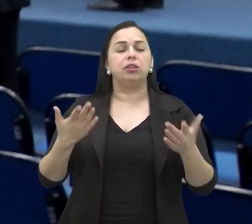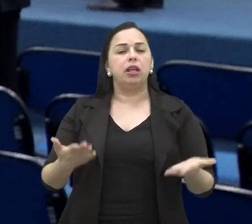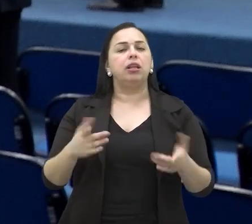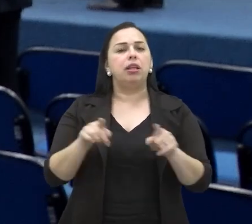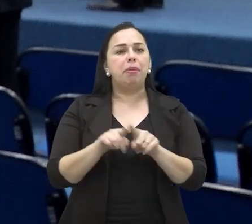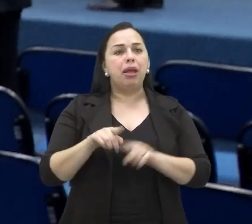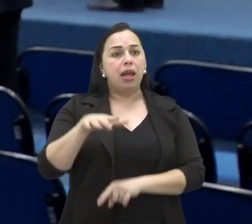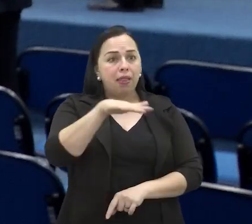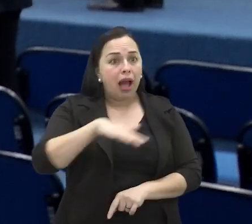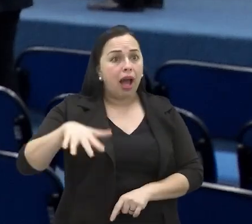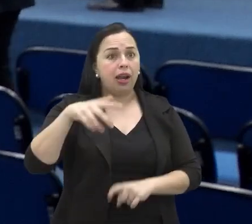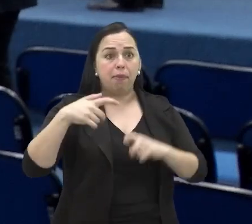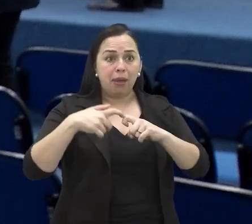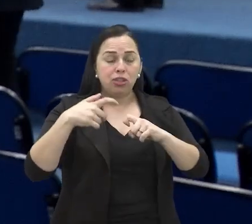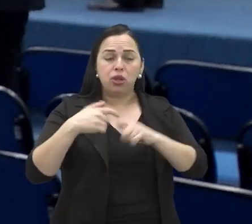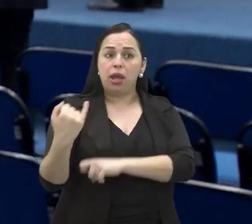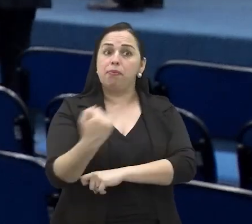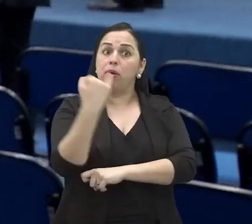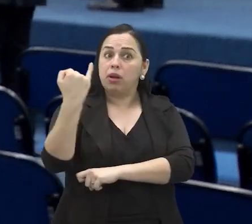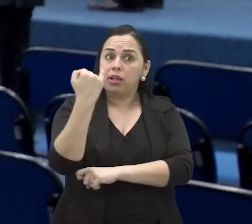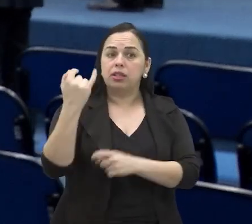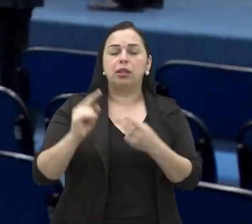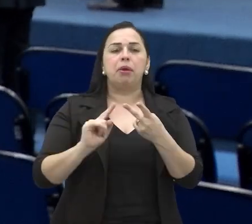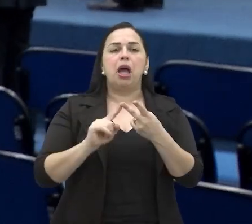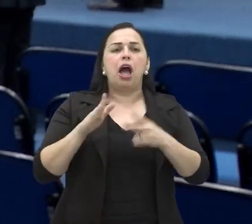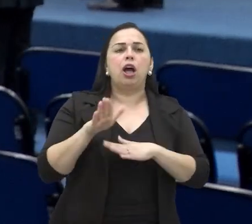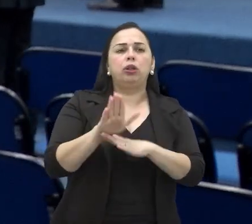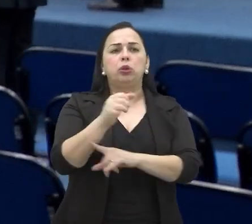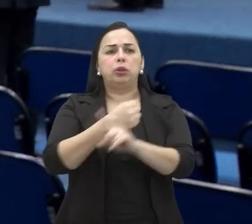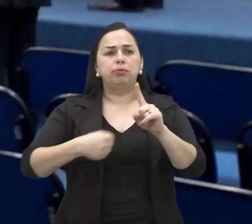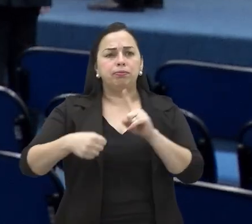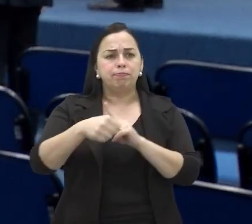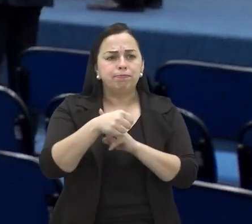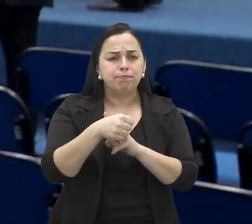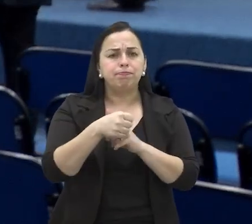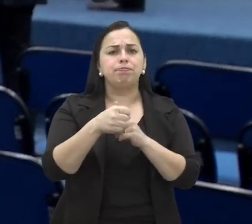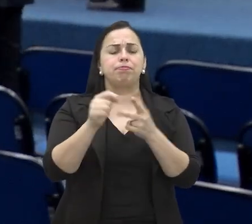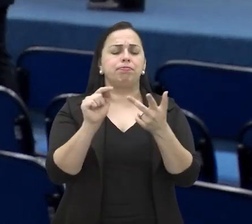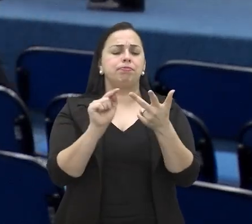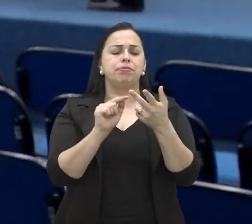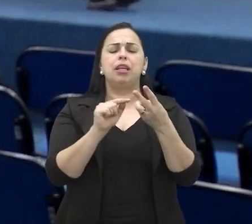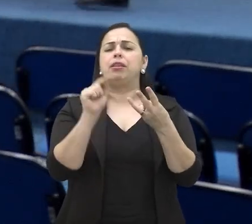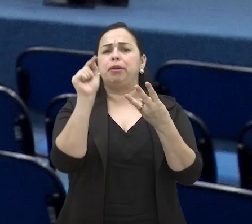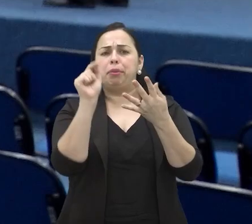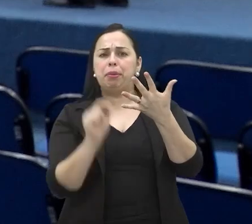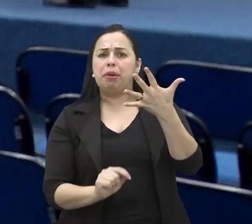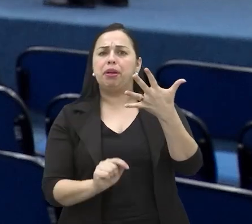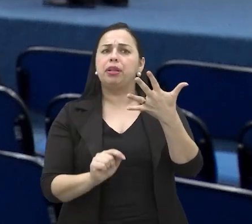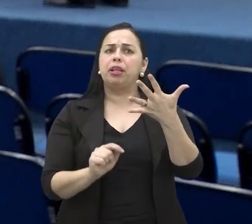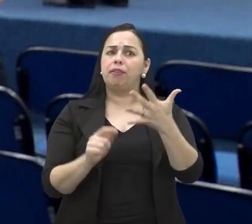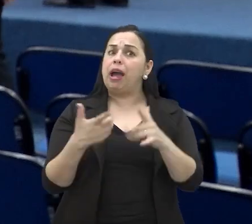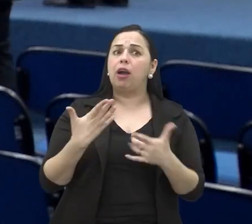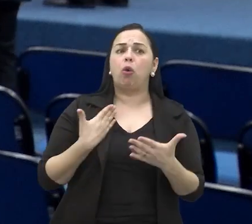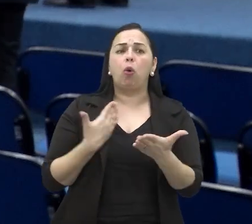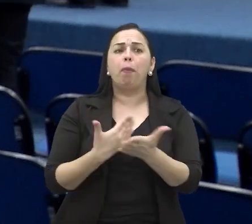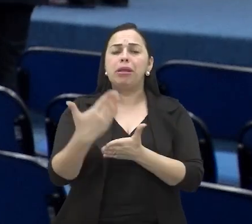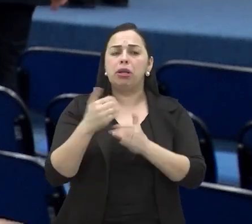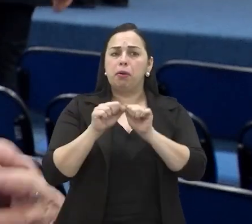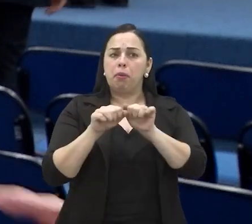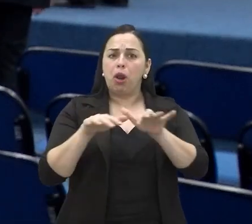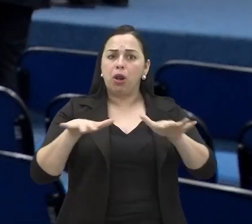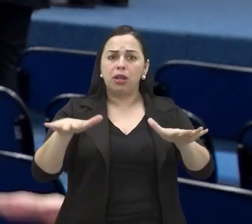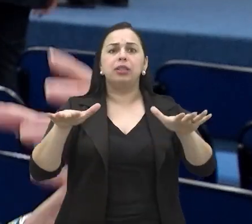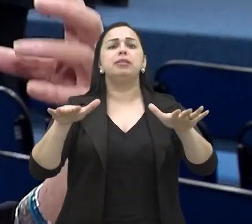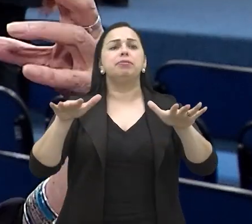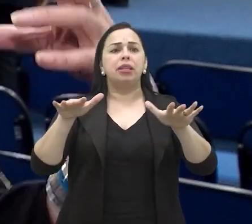para a classe médica, mas é para a cidade, é para várias atividades que vai expandindo, que faz